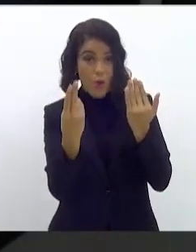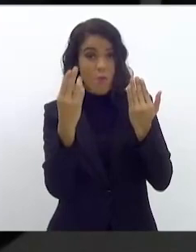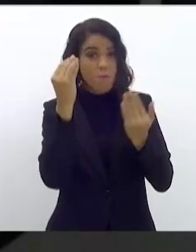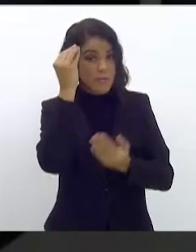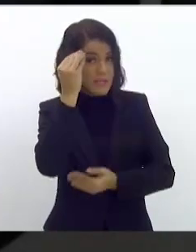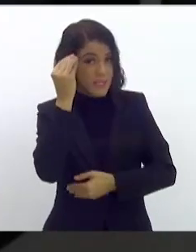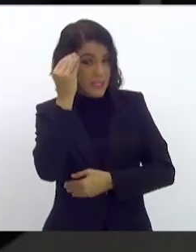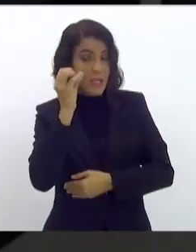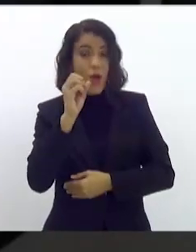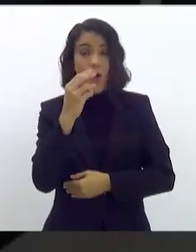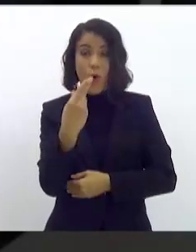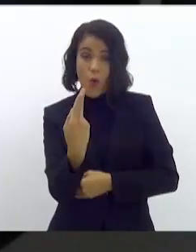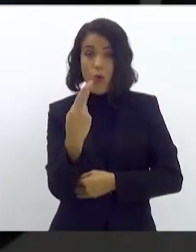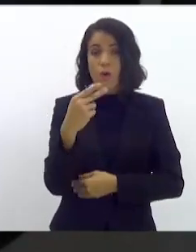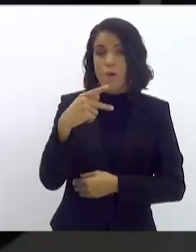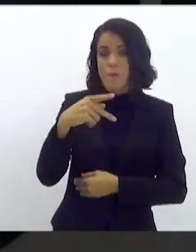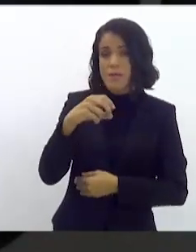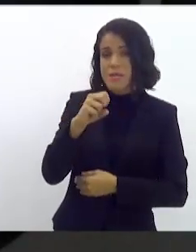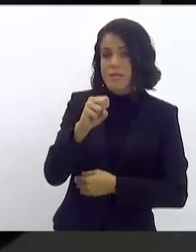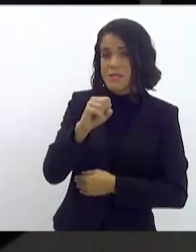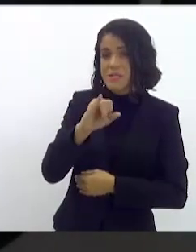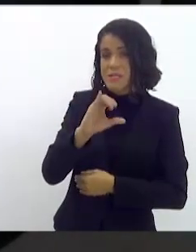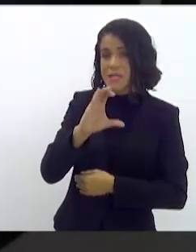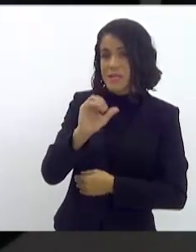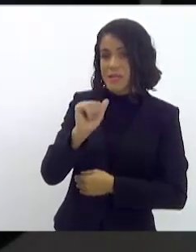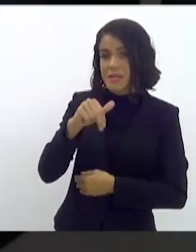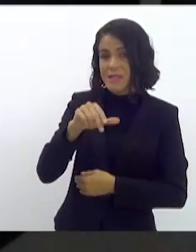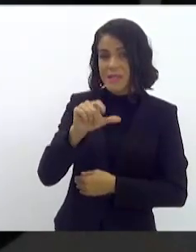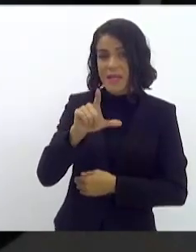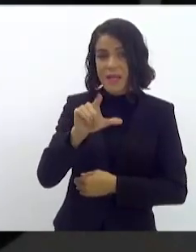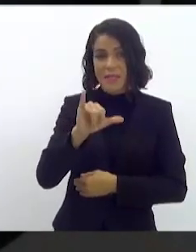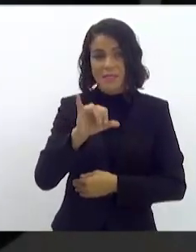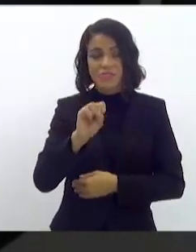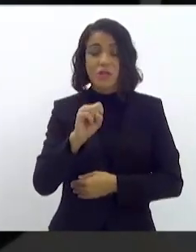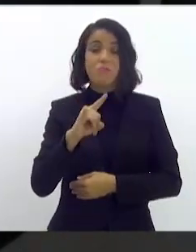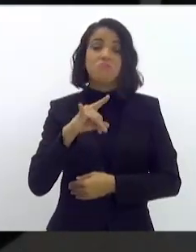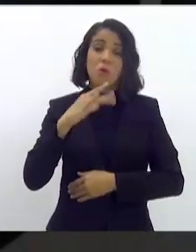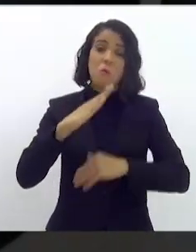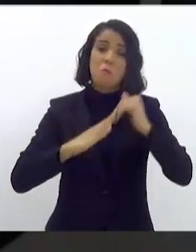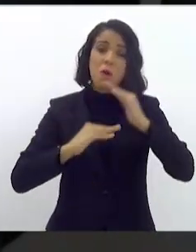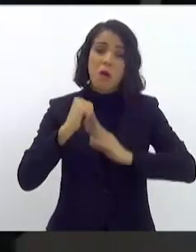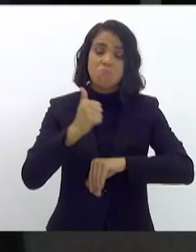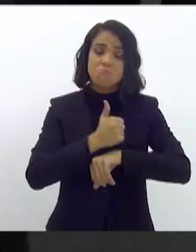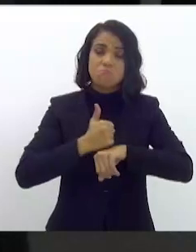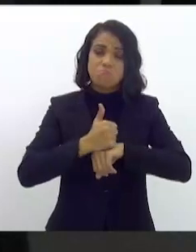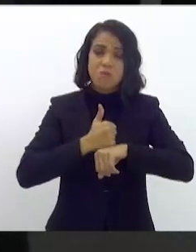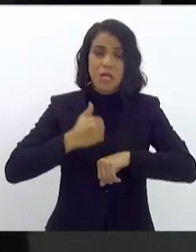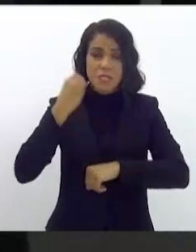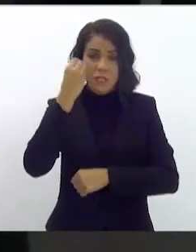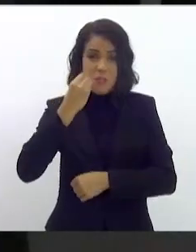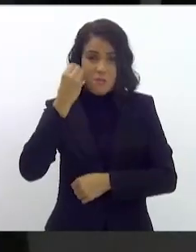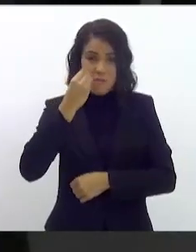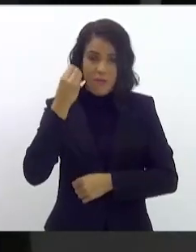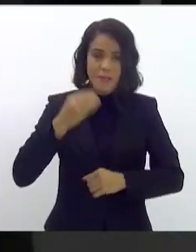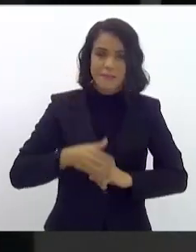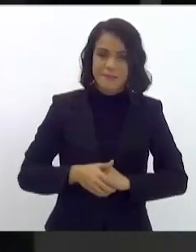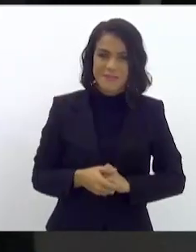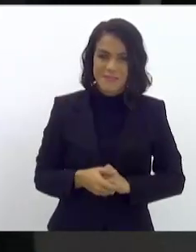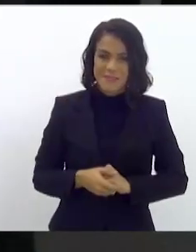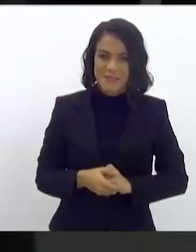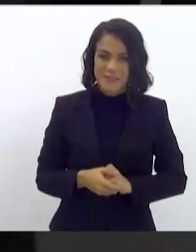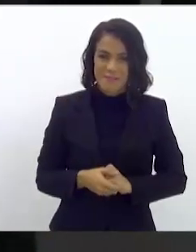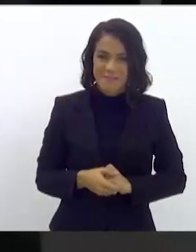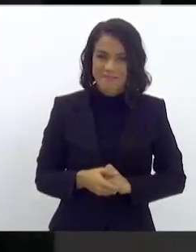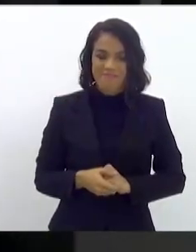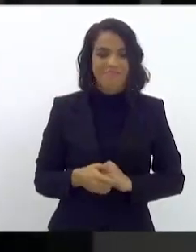ou psicanalista que tenha essa experiência, qualquer que seja a formação.